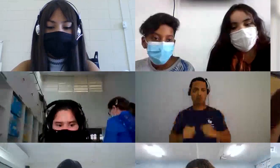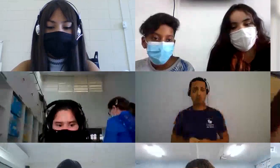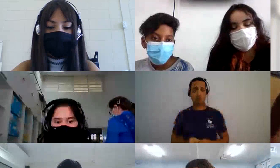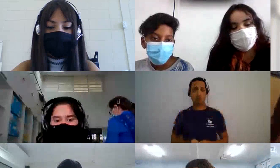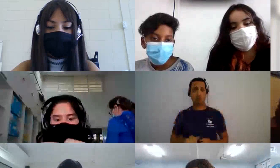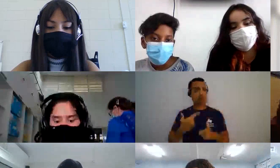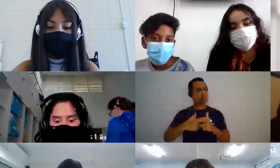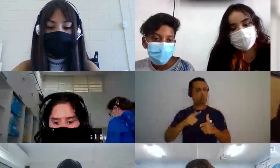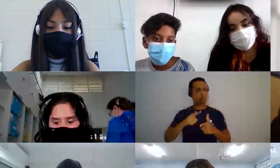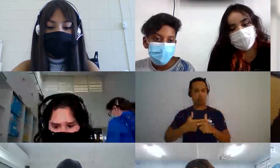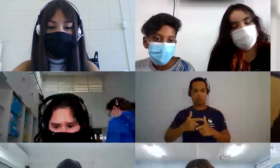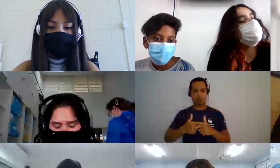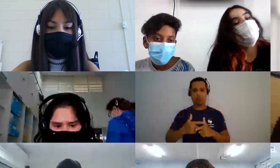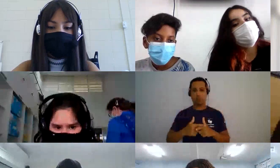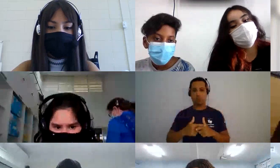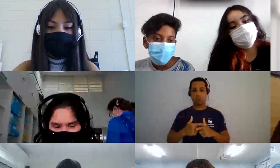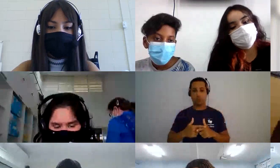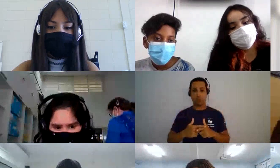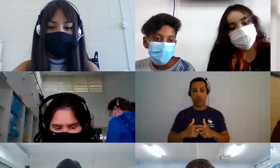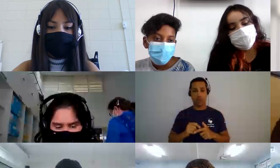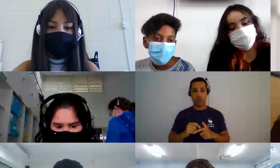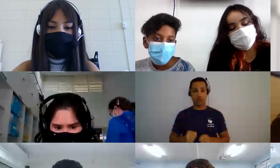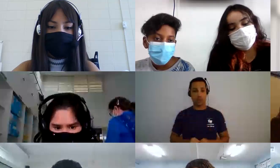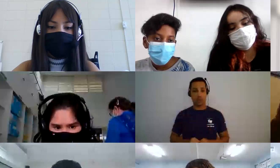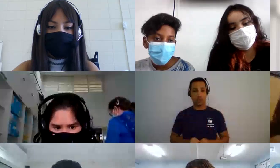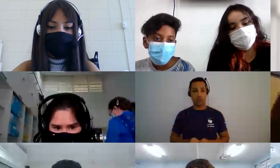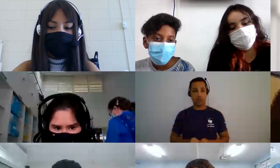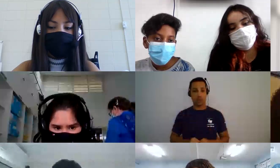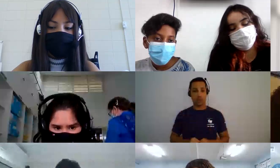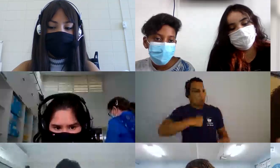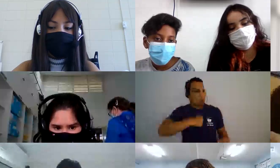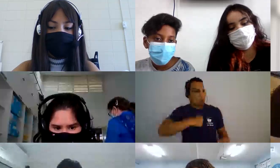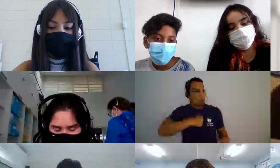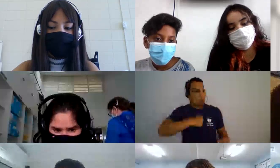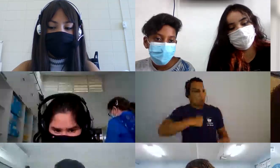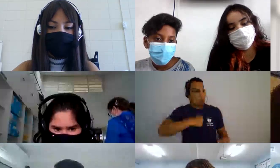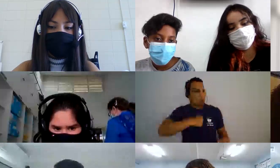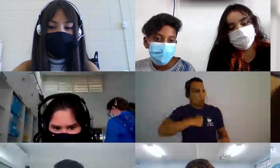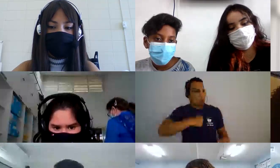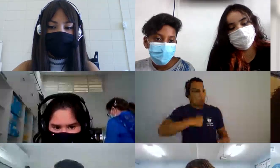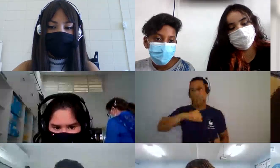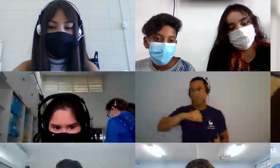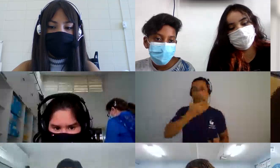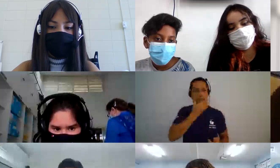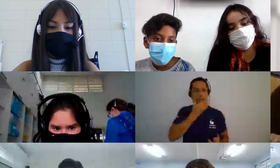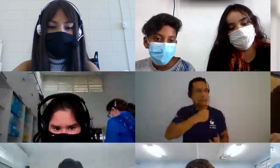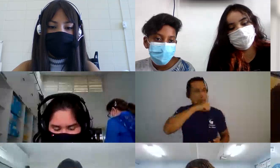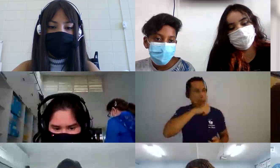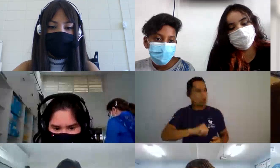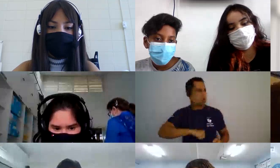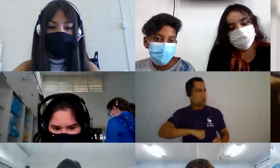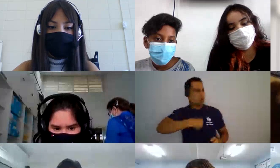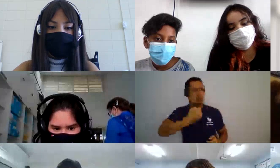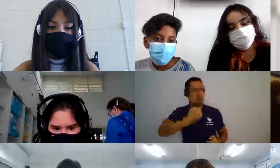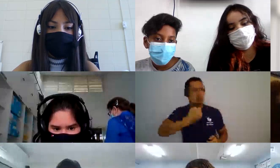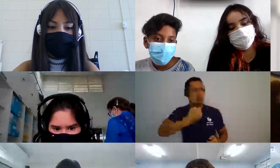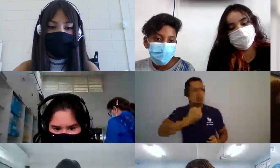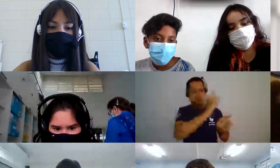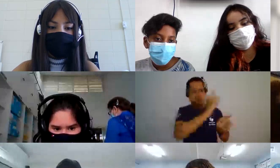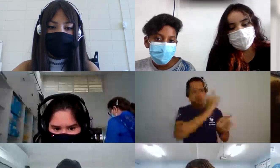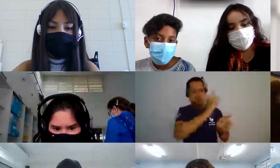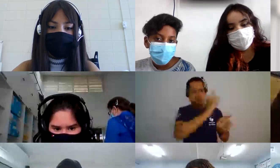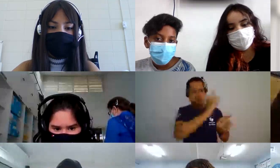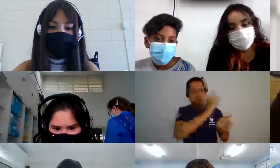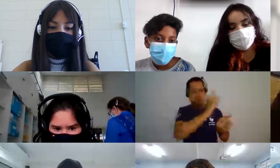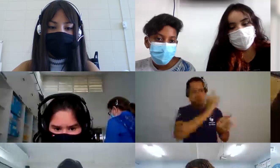problema nenhum disso. Um sinal que você não é que você odeia seu pai, odeia sua mãe, odeia tua família, odeia as pessoas adultas.